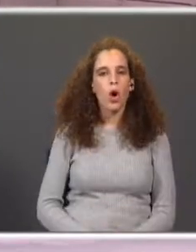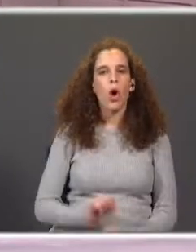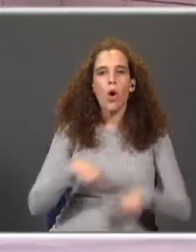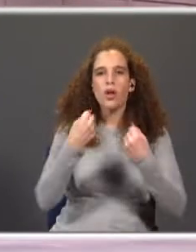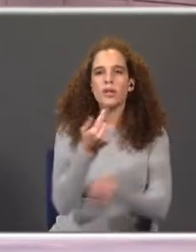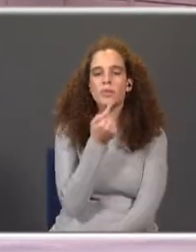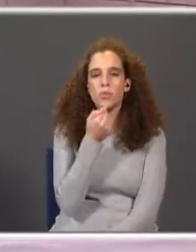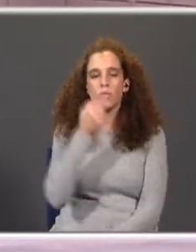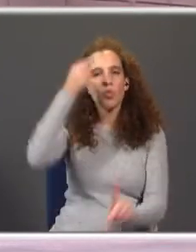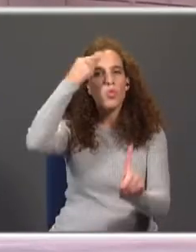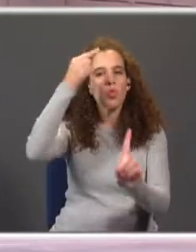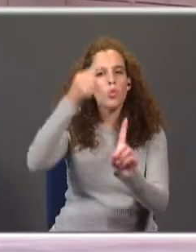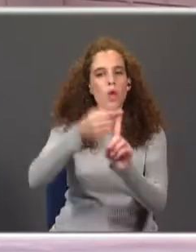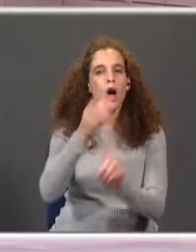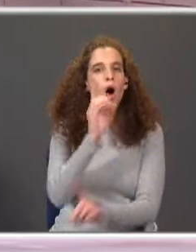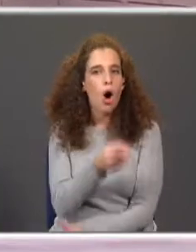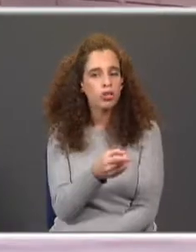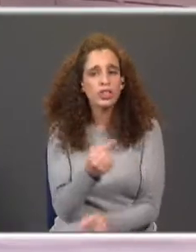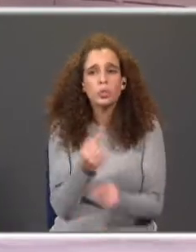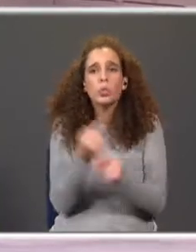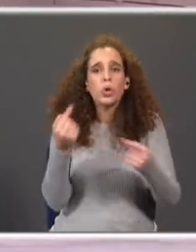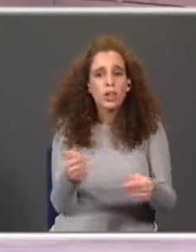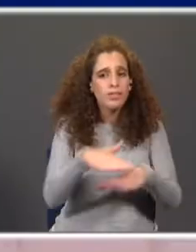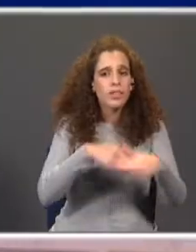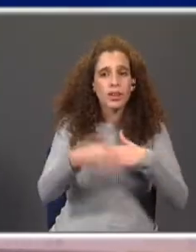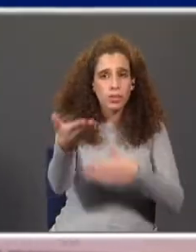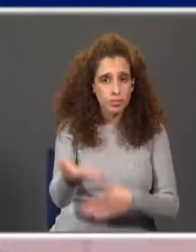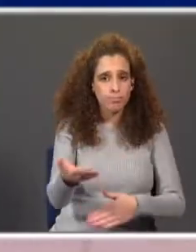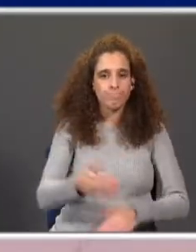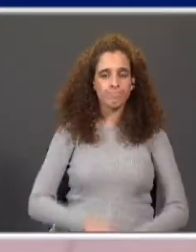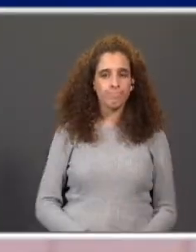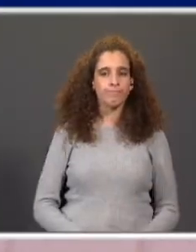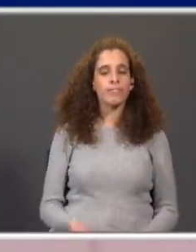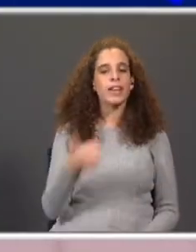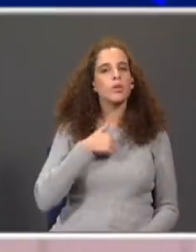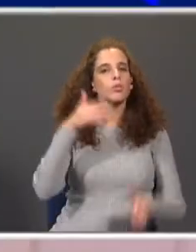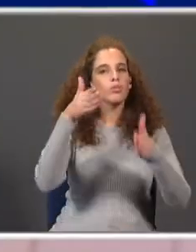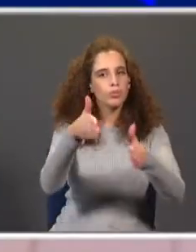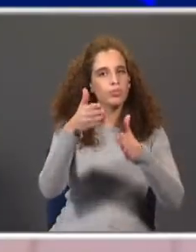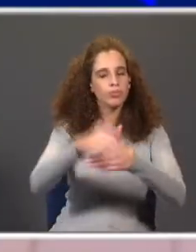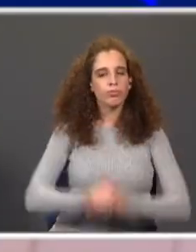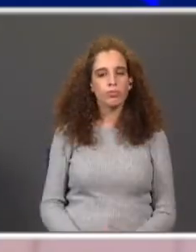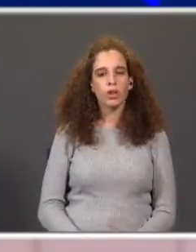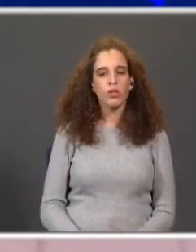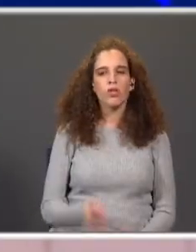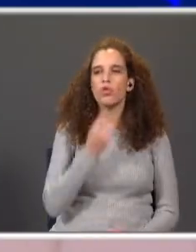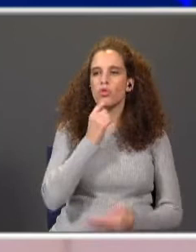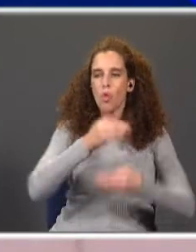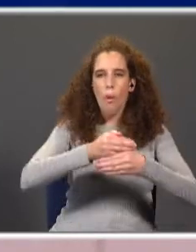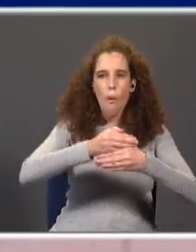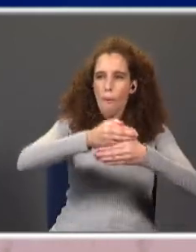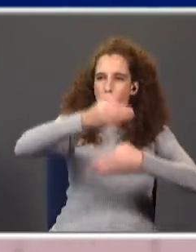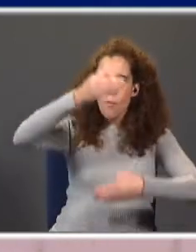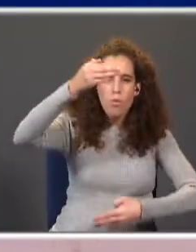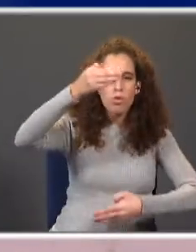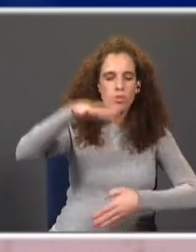qual foi o objetivo e porquê é que se resolveu fazer aquele mural? Pois bem, eu vou-te ajudar. Havia um muro, havia um espaço